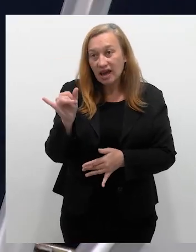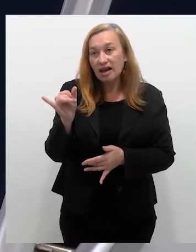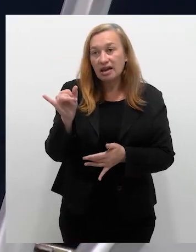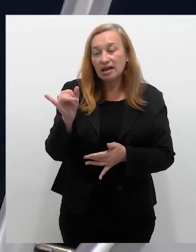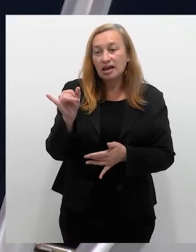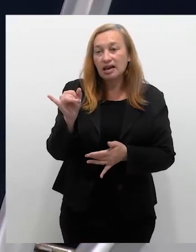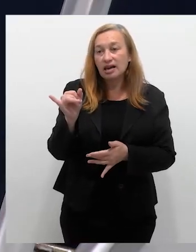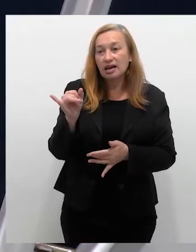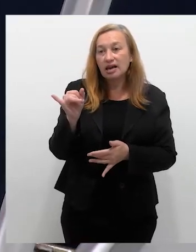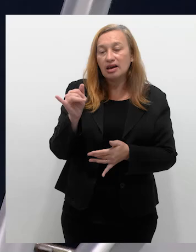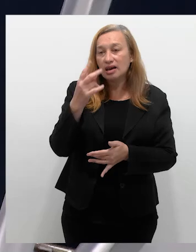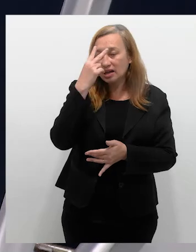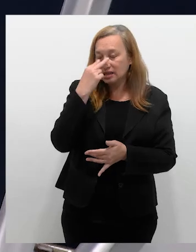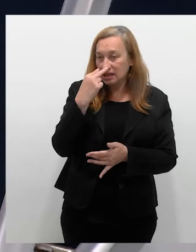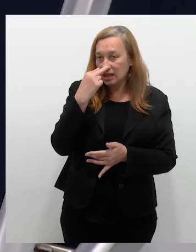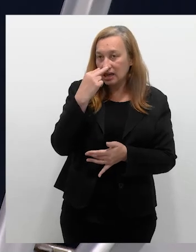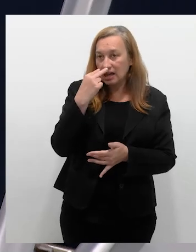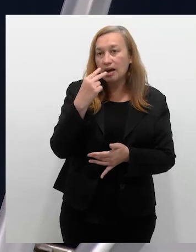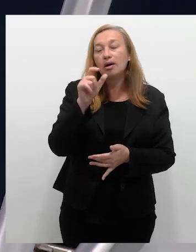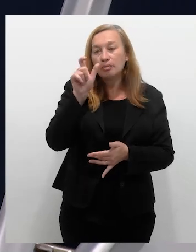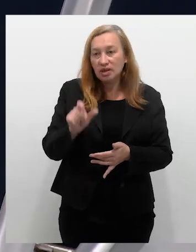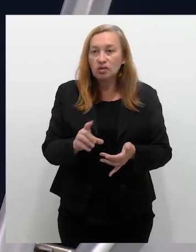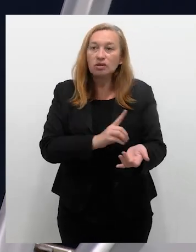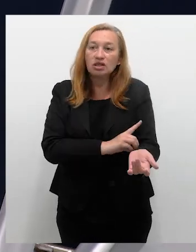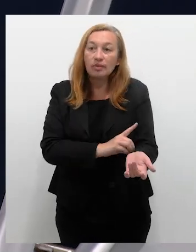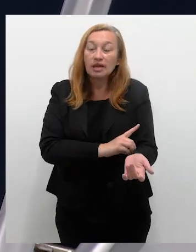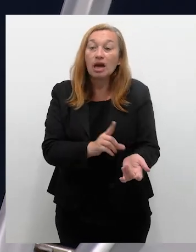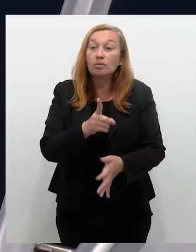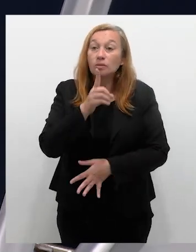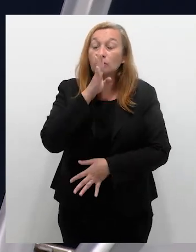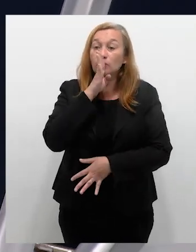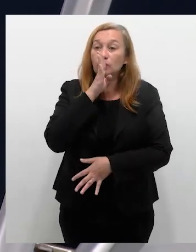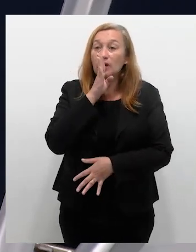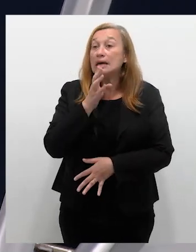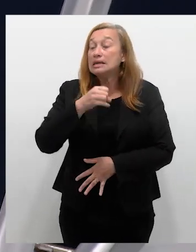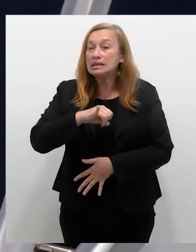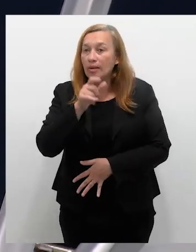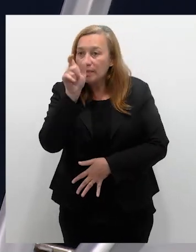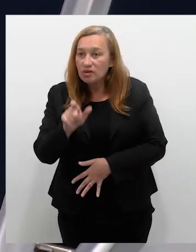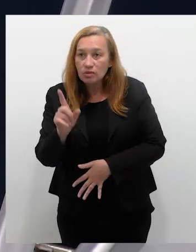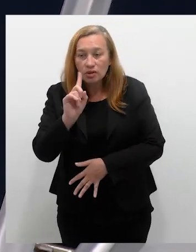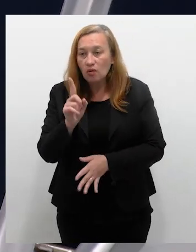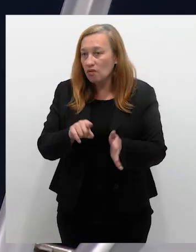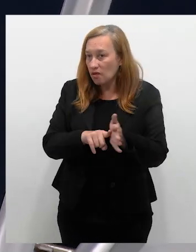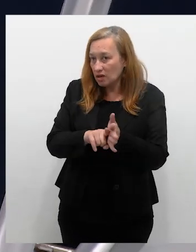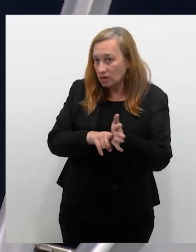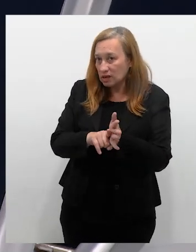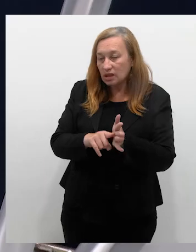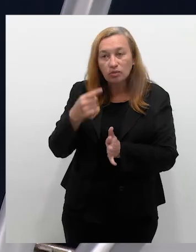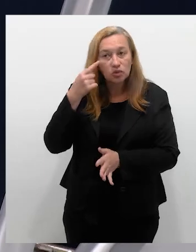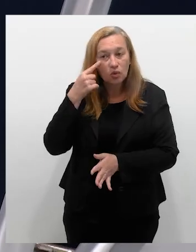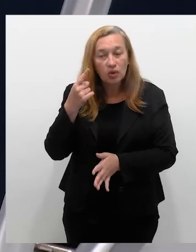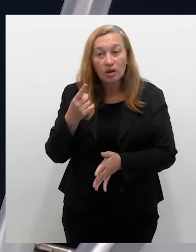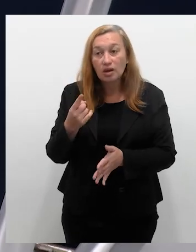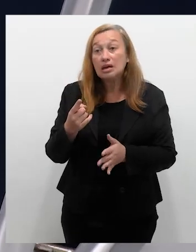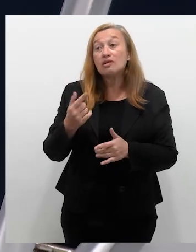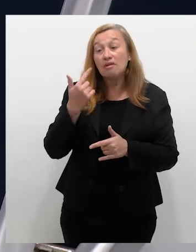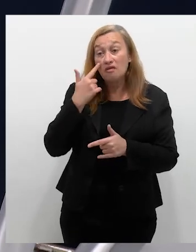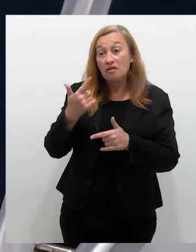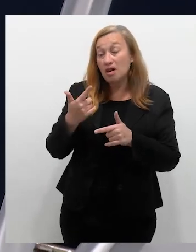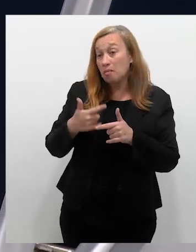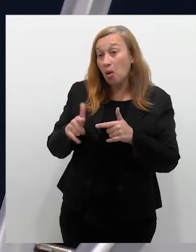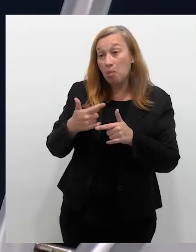Porque é uma doença silenciosa. Se a pessoa não faz o exame do fundo de olho, quando ela vai ver, já é